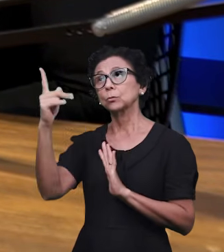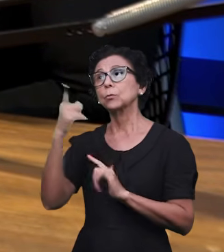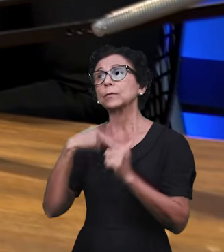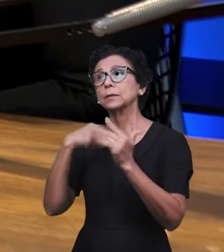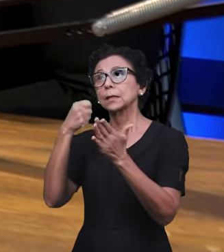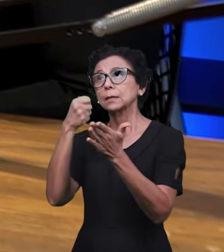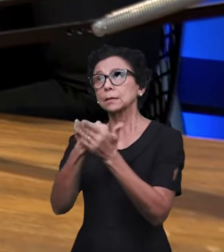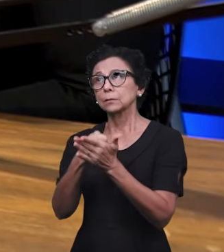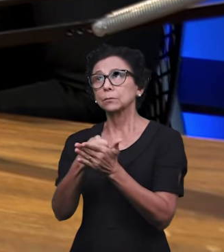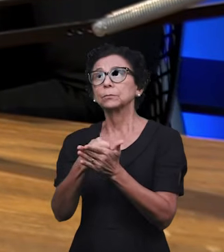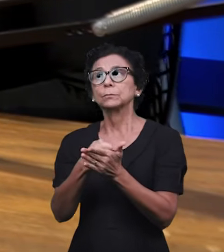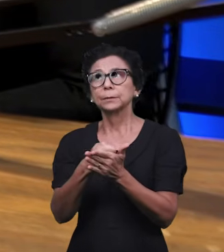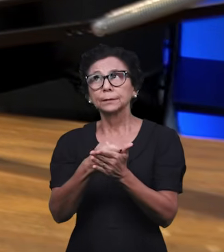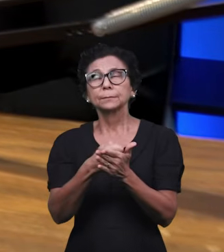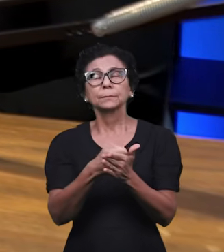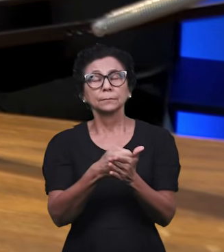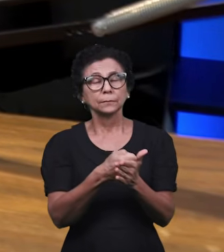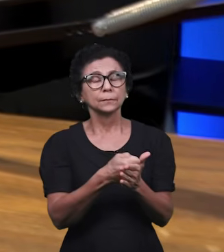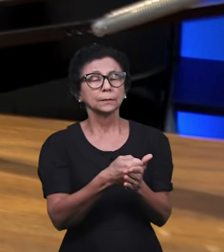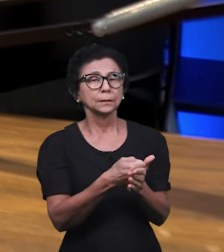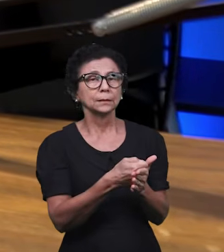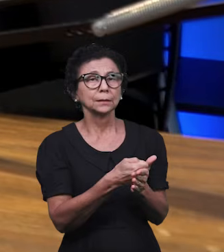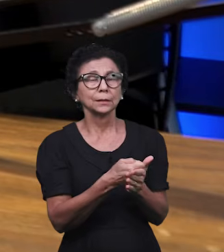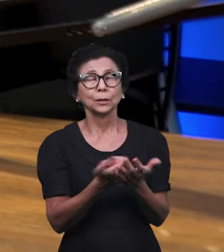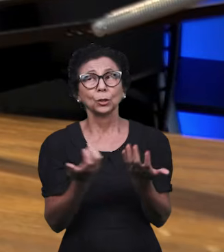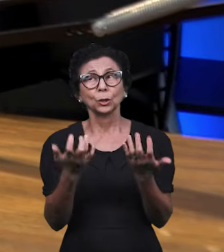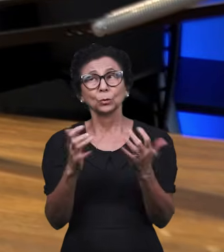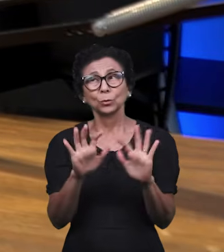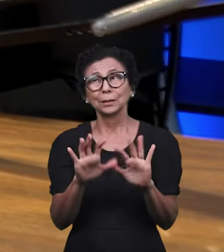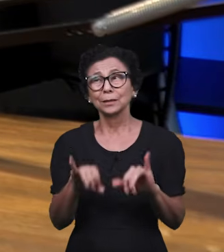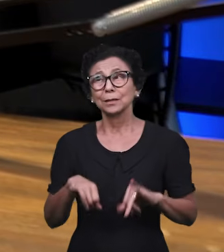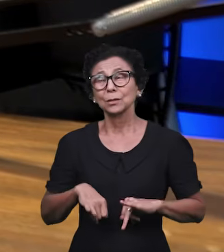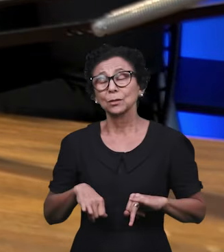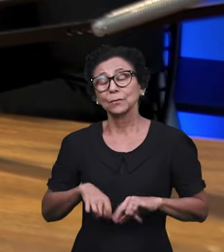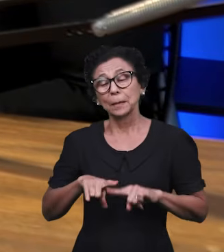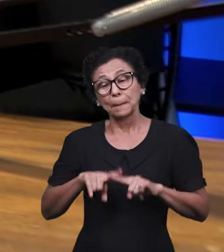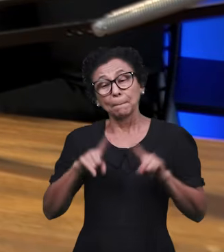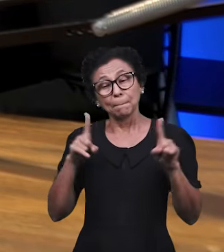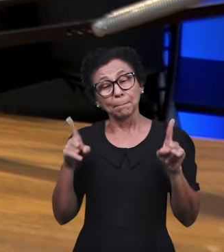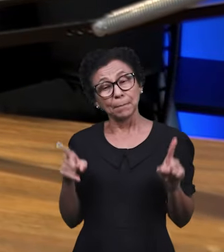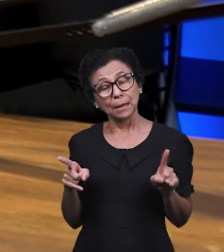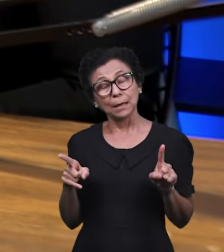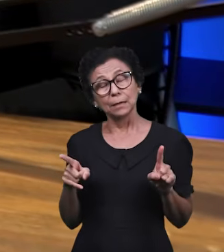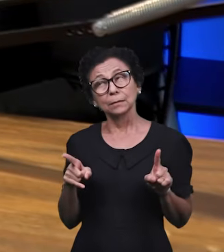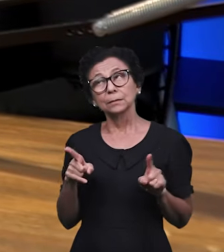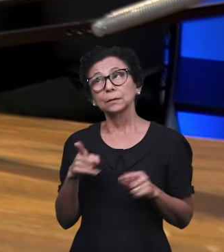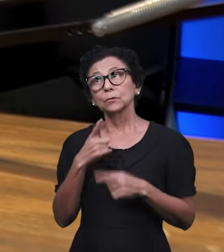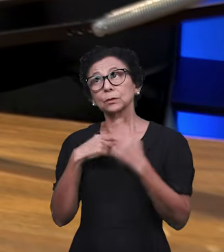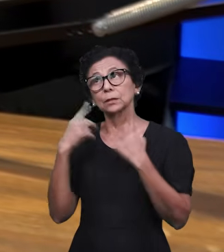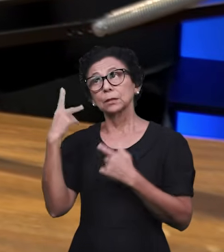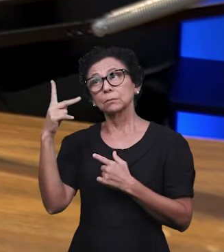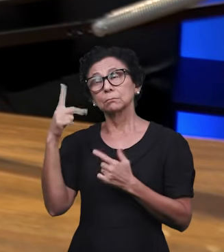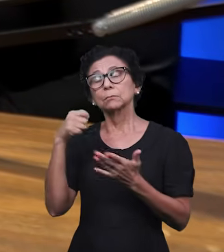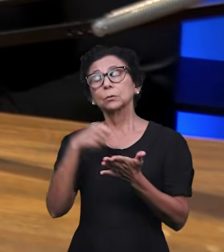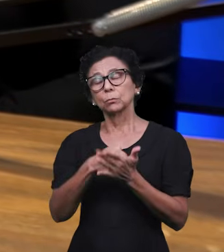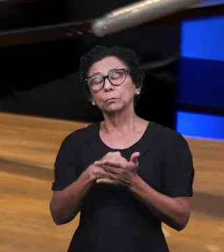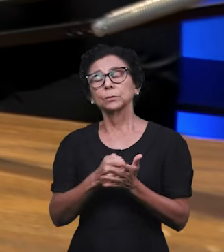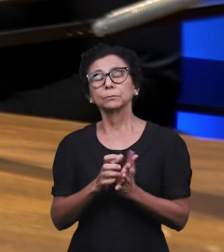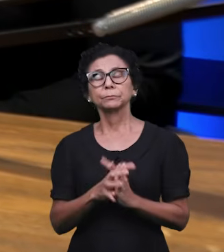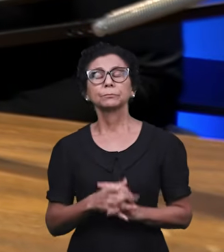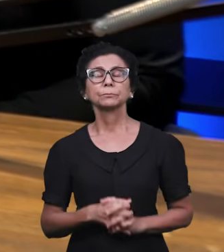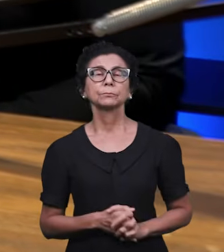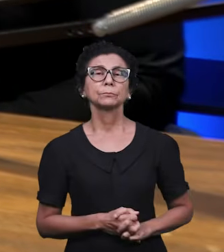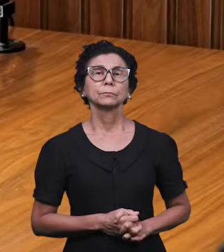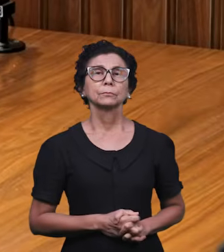o projeto que o Senhor determinou, eu quero executar conforme foi colocado pelo Pai. Glória a Deus, né? E o que o